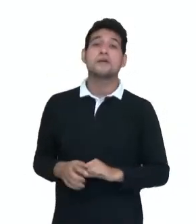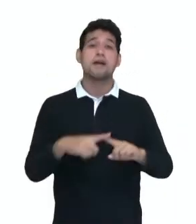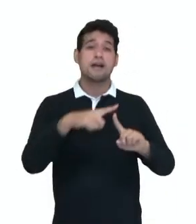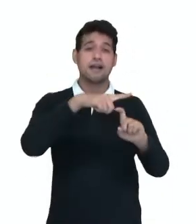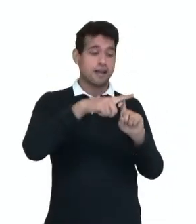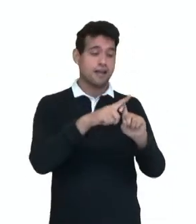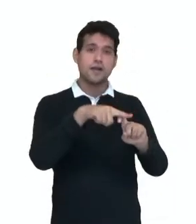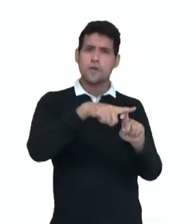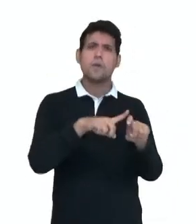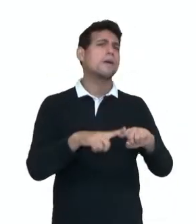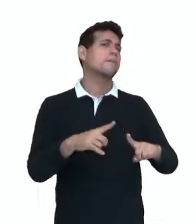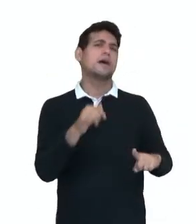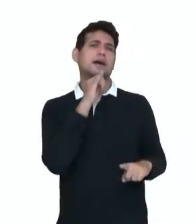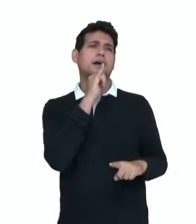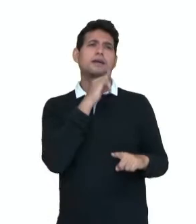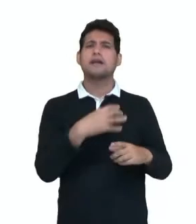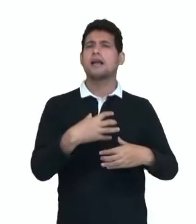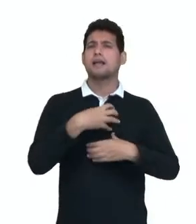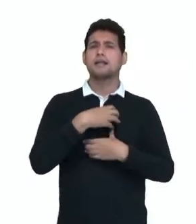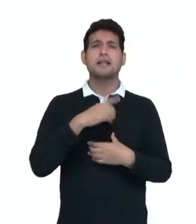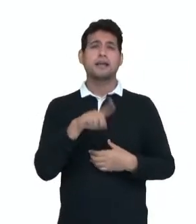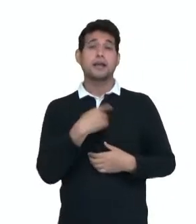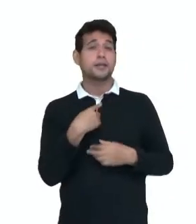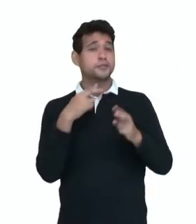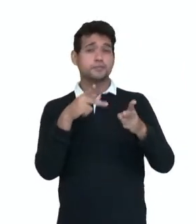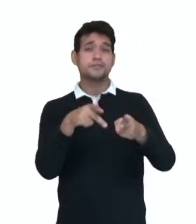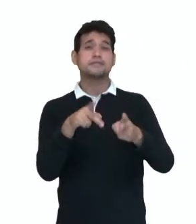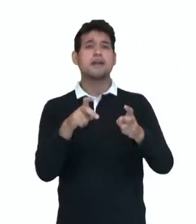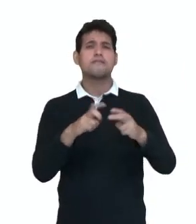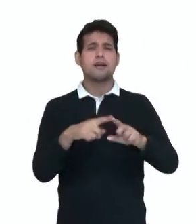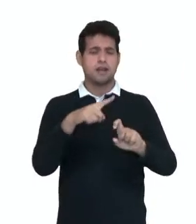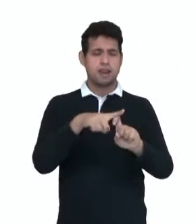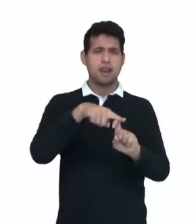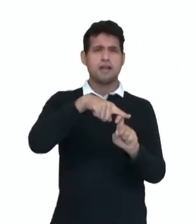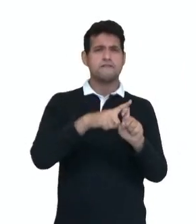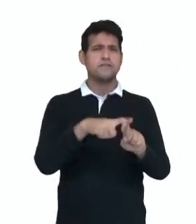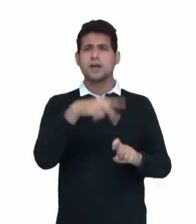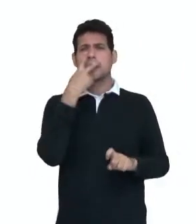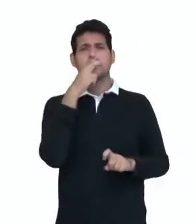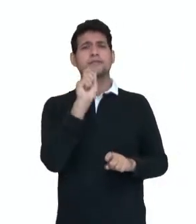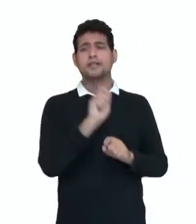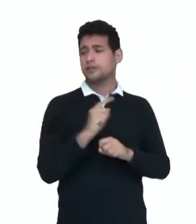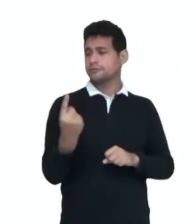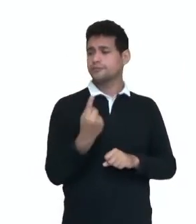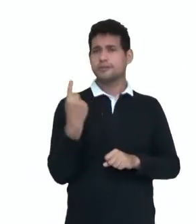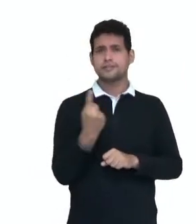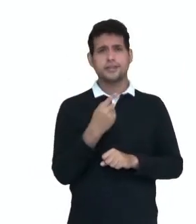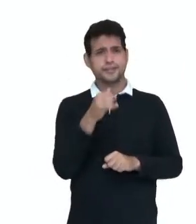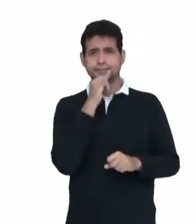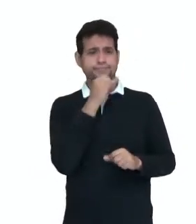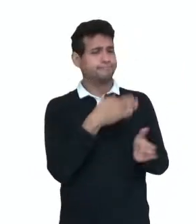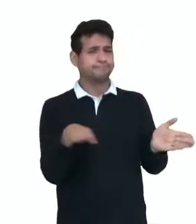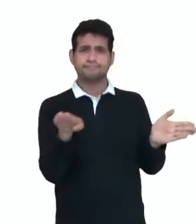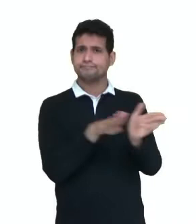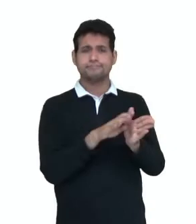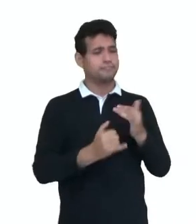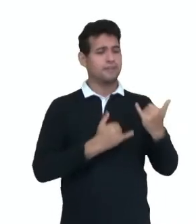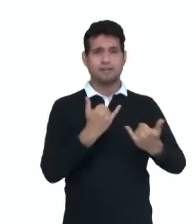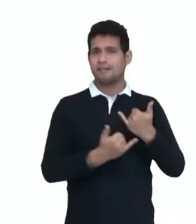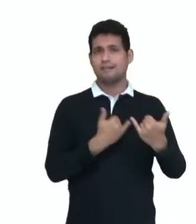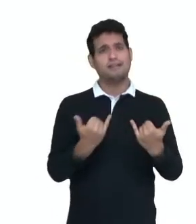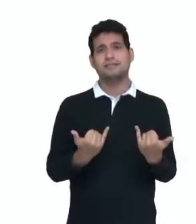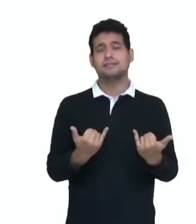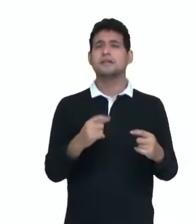jeito, né? Pela posição que a gente observa que essa alavanca, parece que até então ele tá sozinho, ainda não chegou ninguém ali para brincar sobre